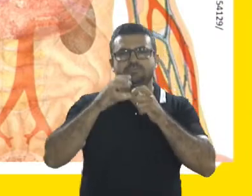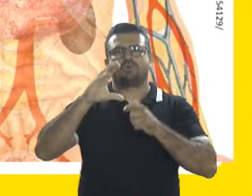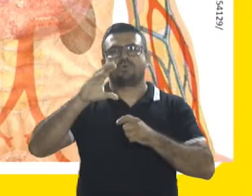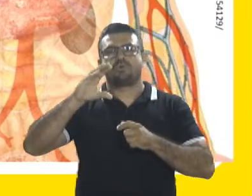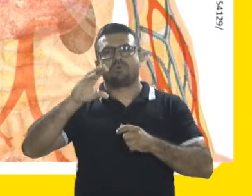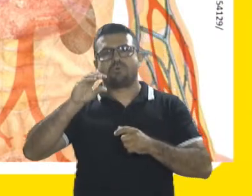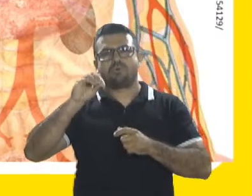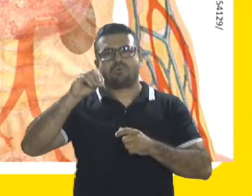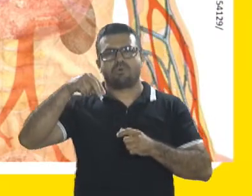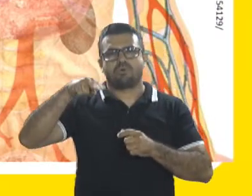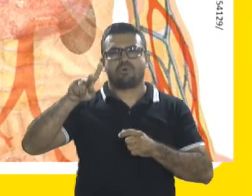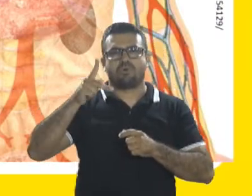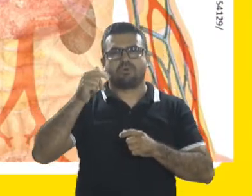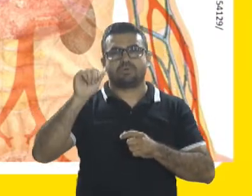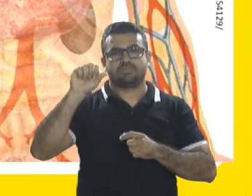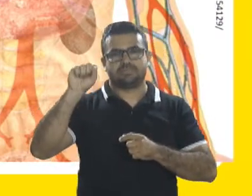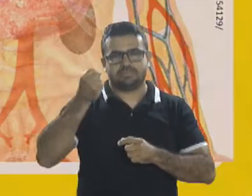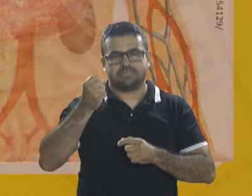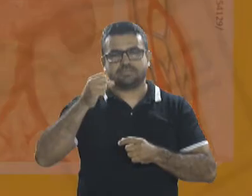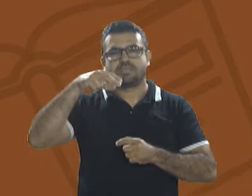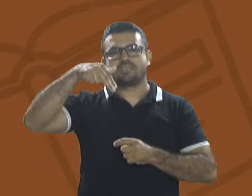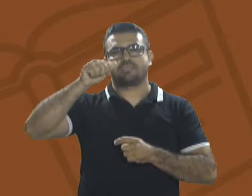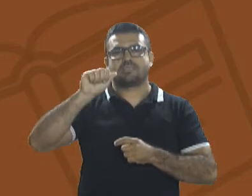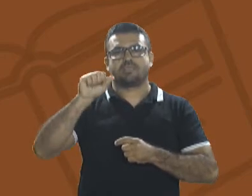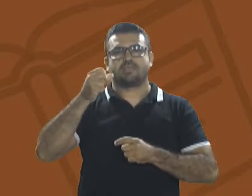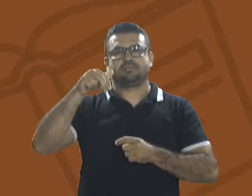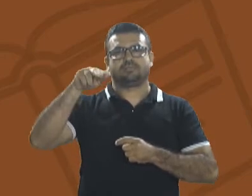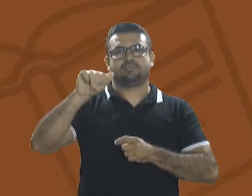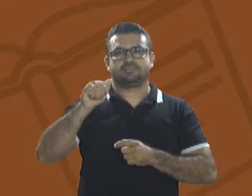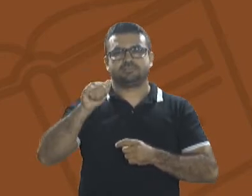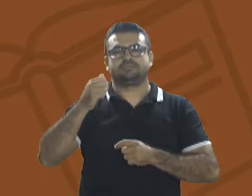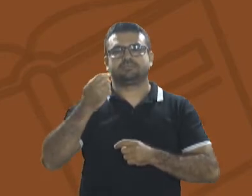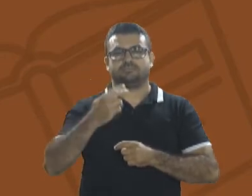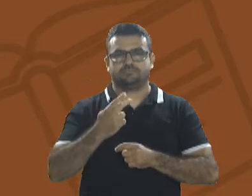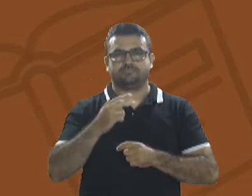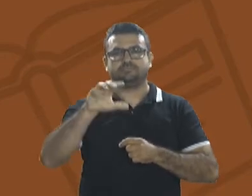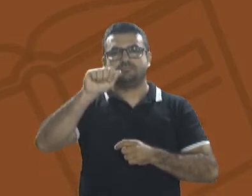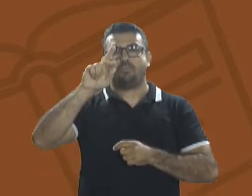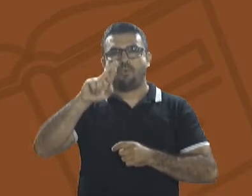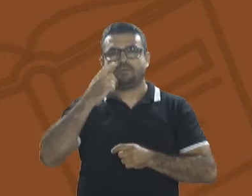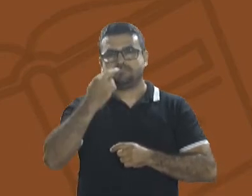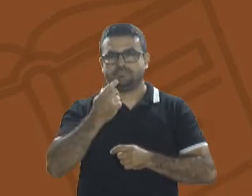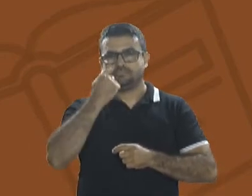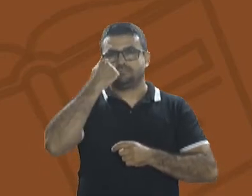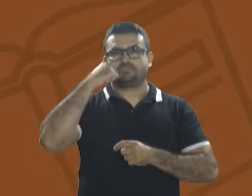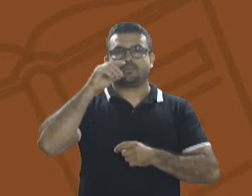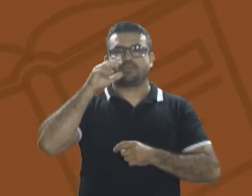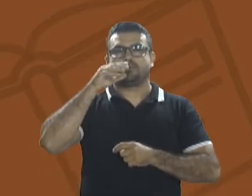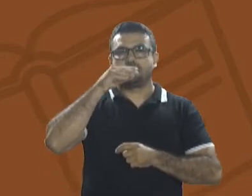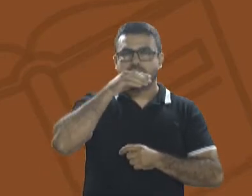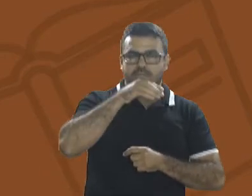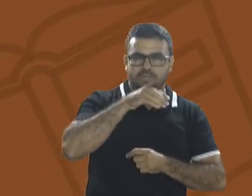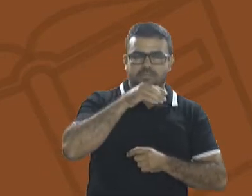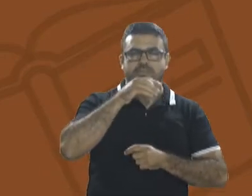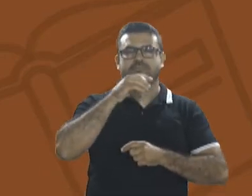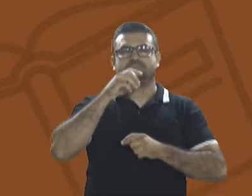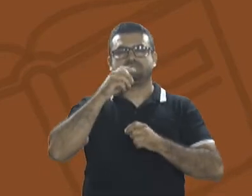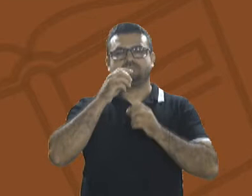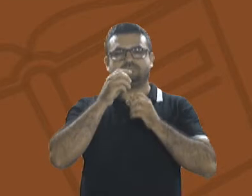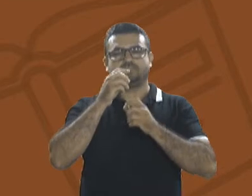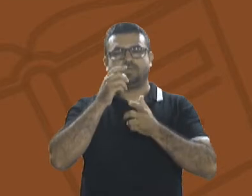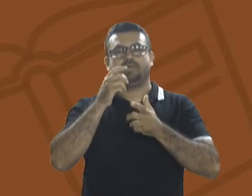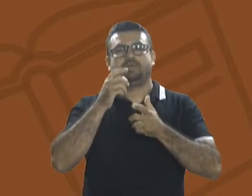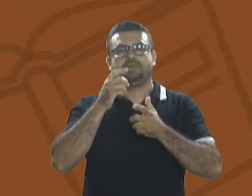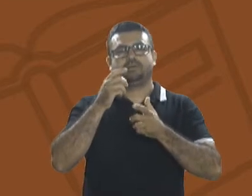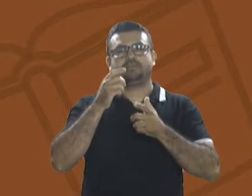nasais. Ao entrar no nariz, o ar ele é aquecido, umidificado e filtrado. Sim, gente, esses pelinhos